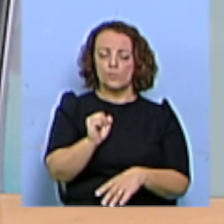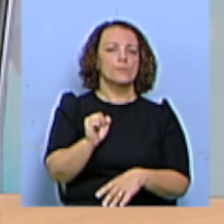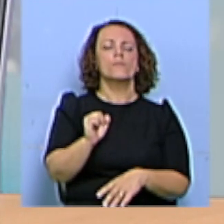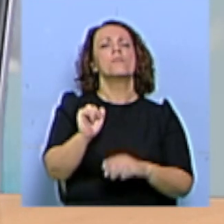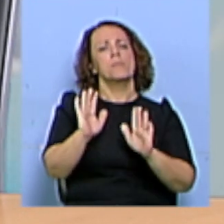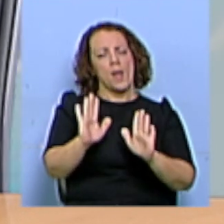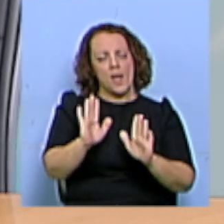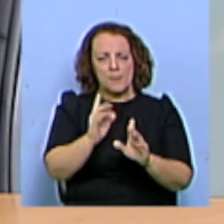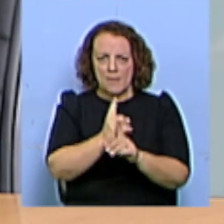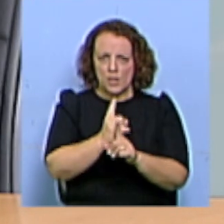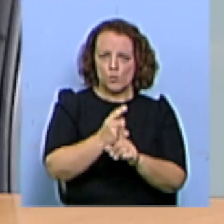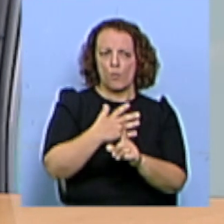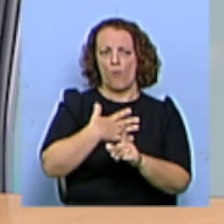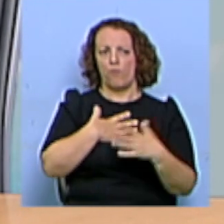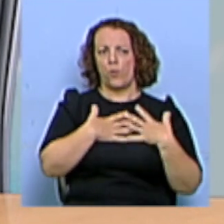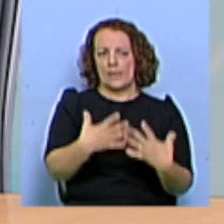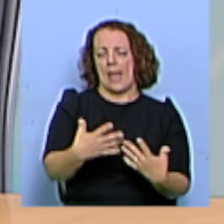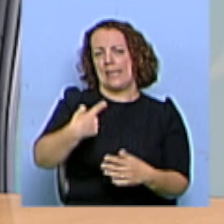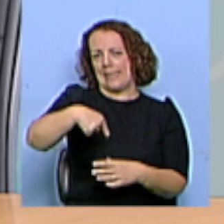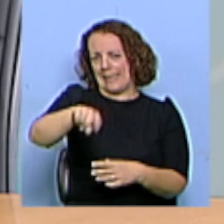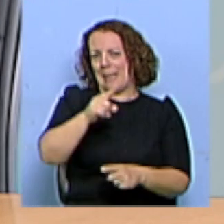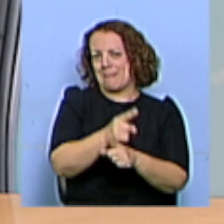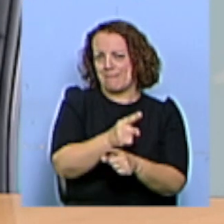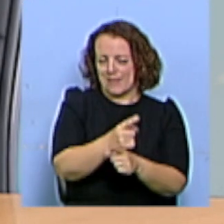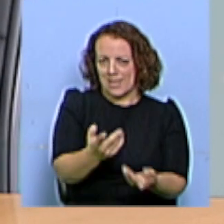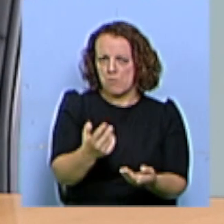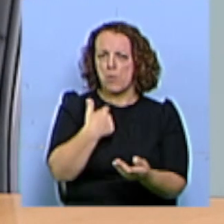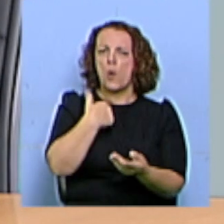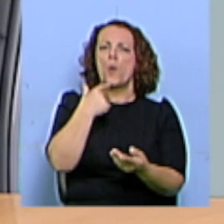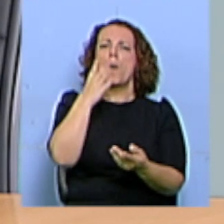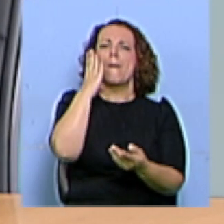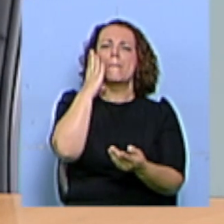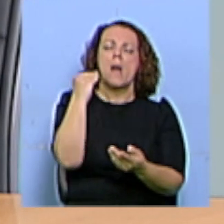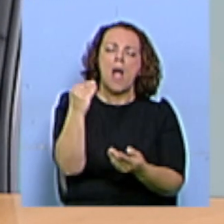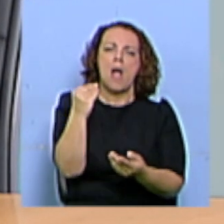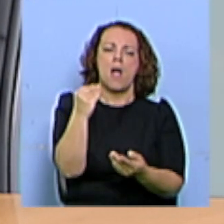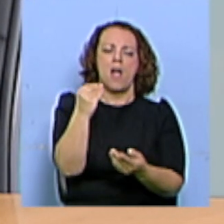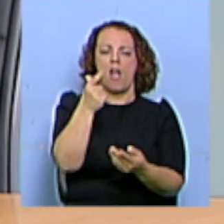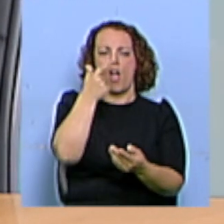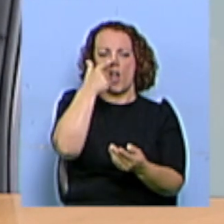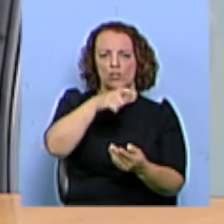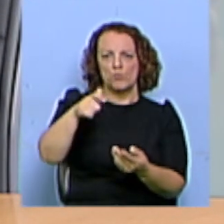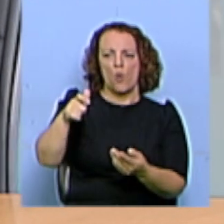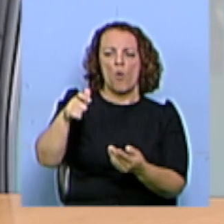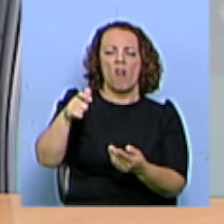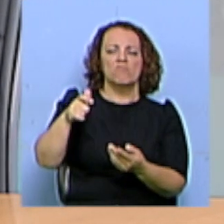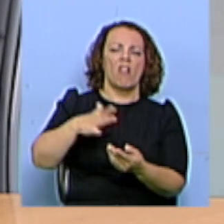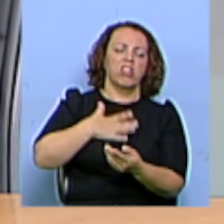sempre à vontade de ir, e eu creio que isto não vai esmorecer o empenho as pessoas conhecer este